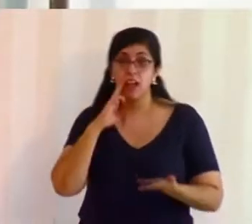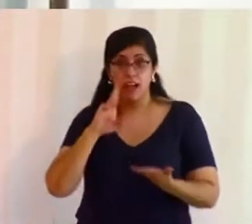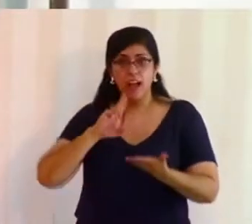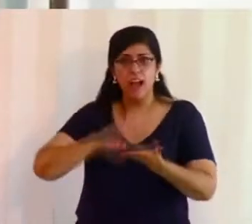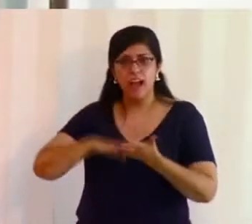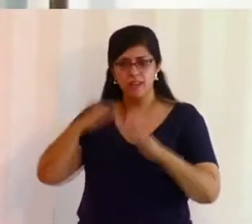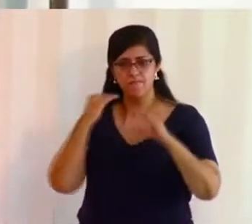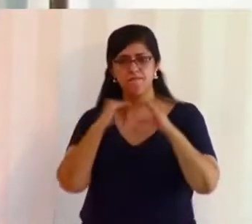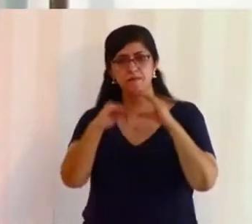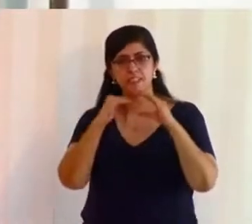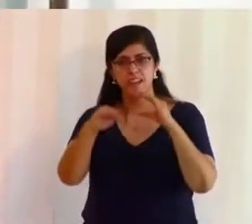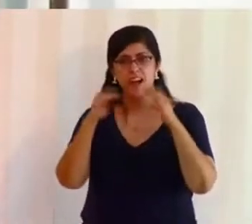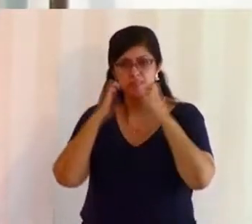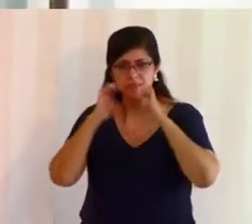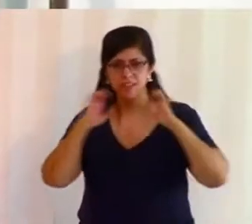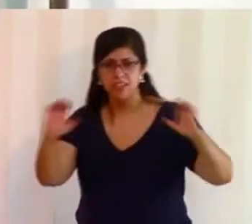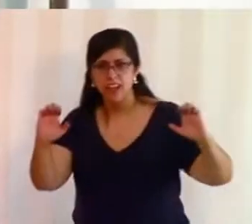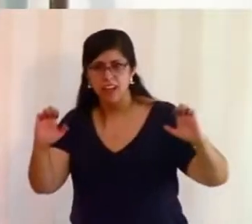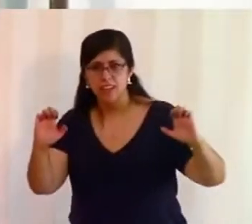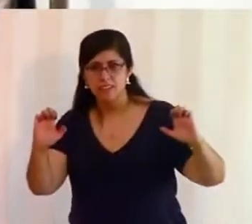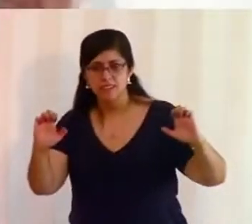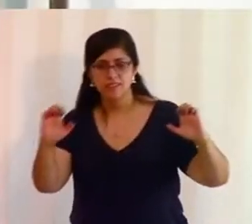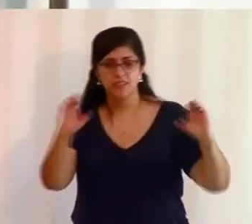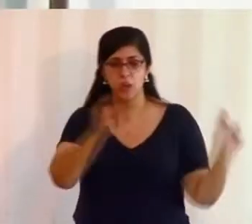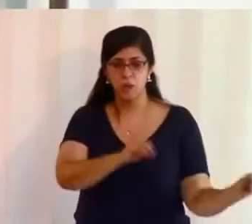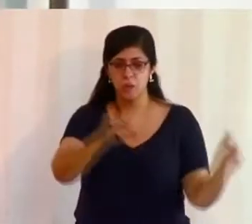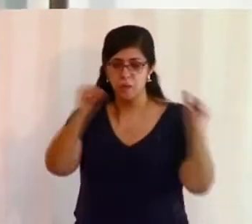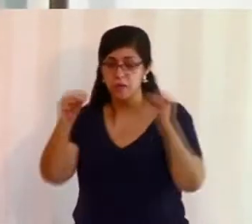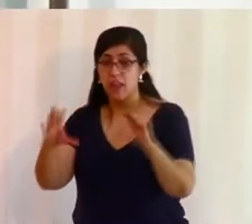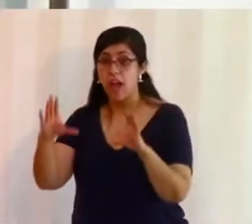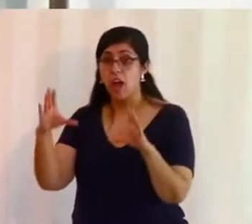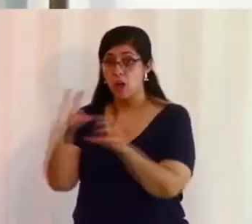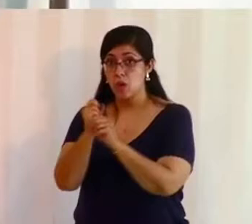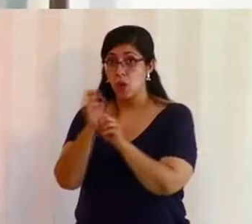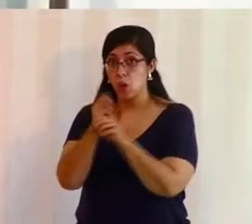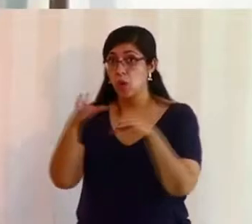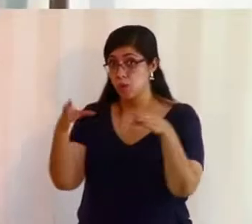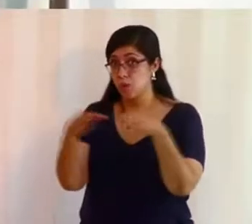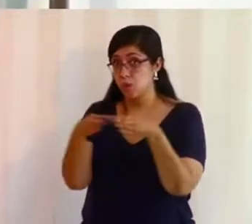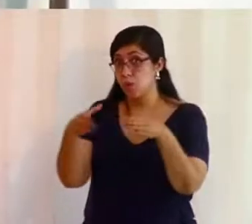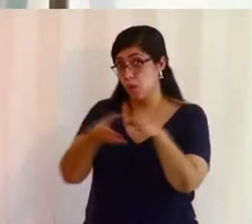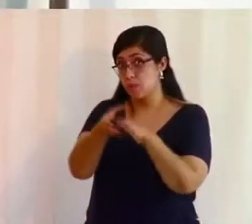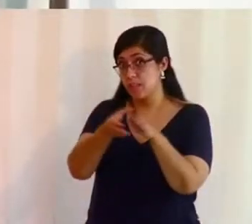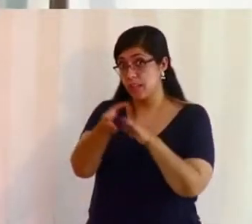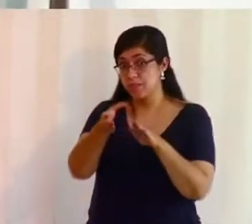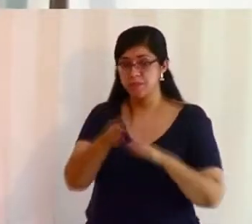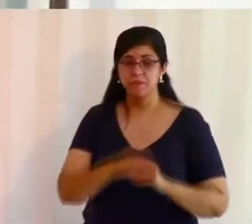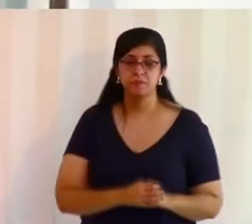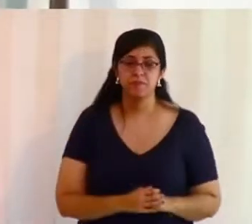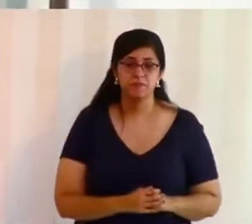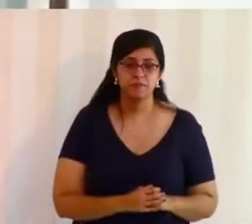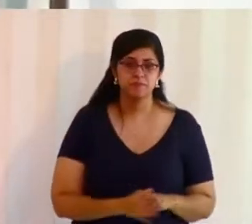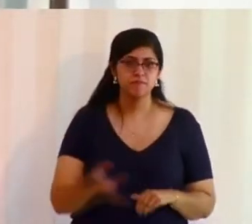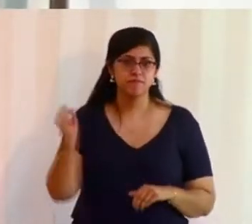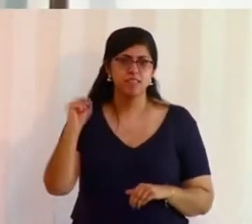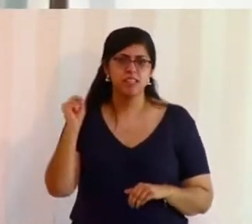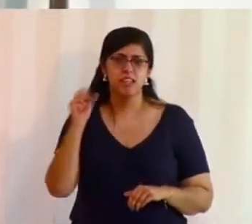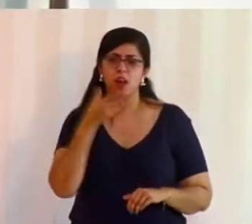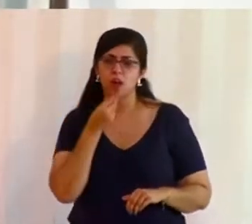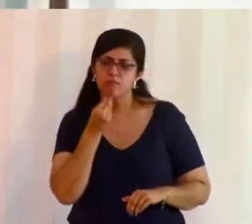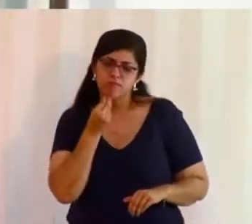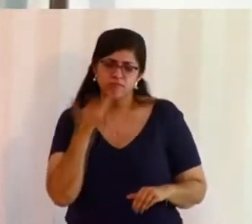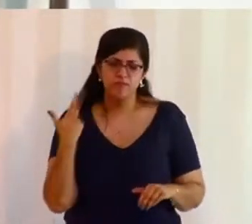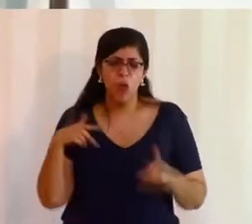a mensagem àquelas igrejas, da decisão que o concílio de Jerusalém tomara, Silas resolveu ficar em